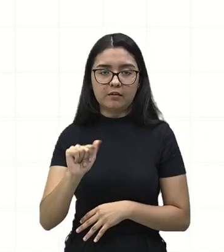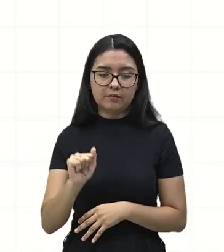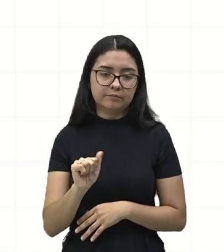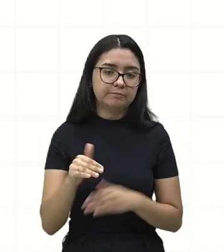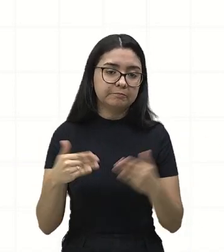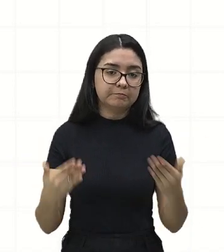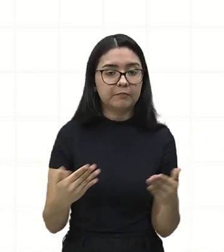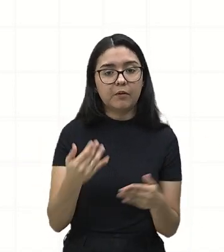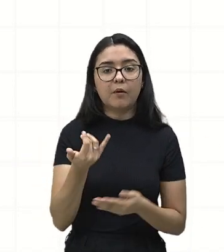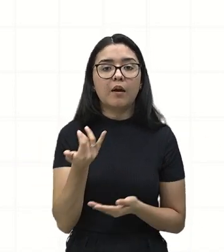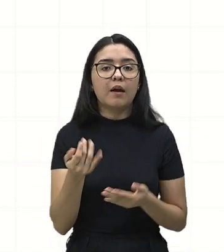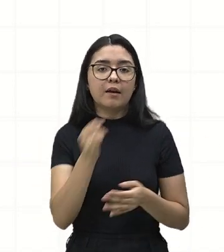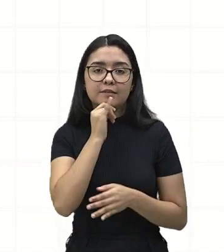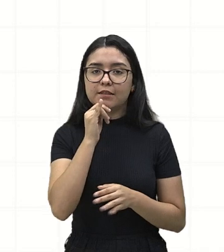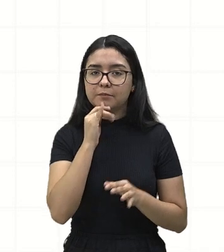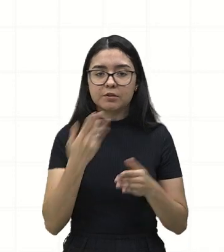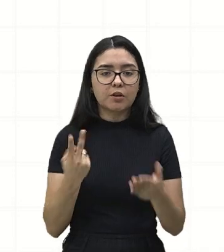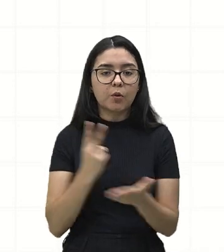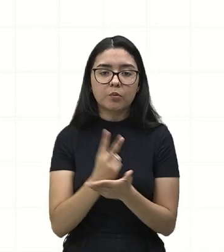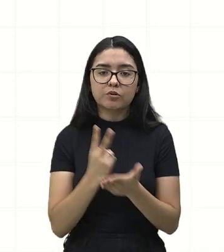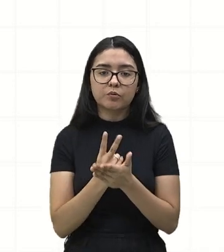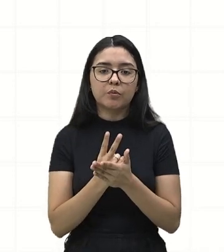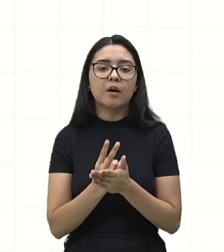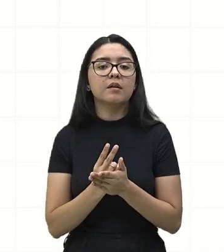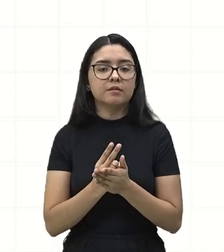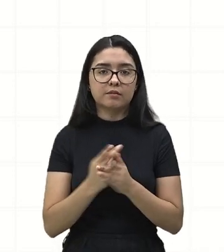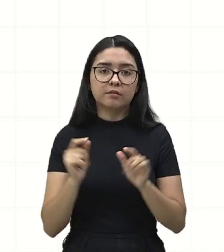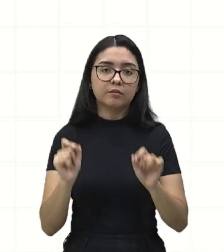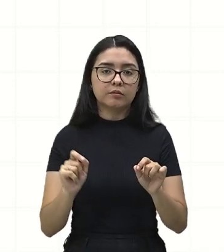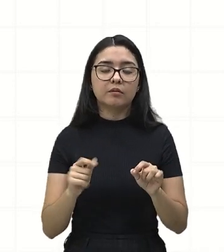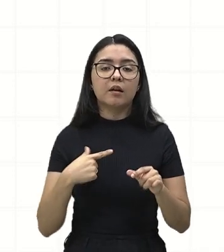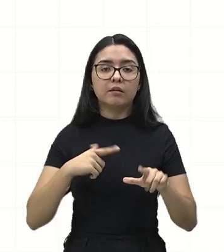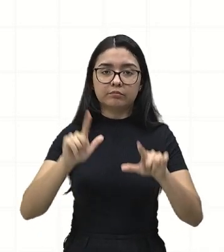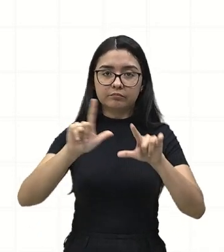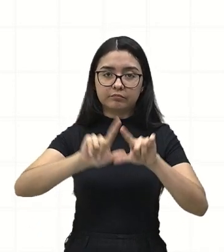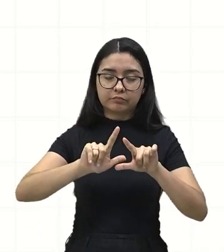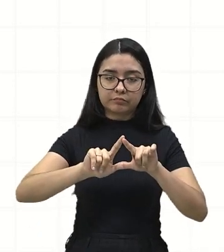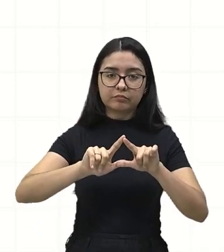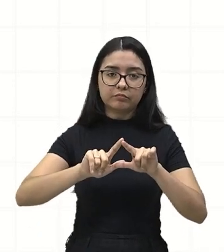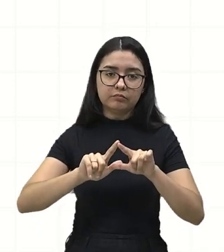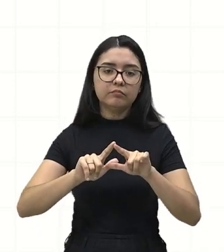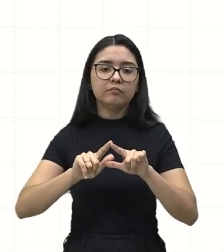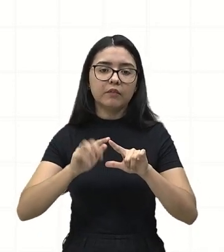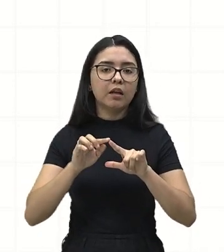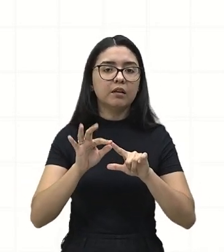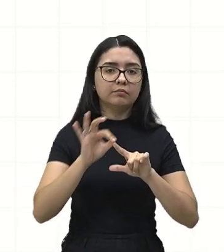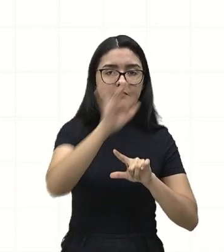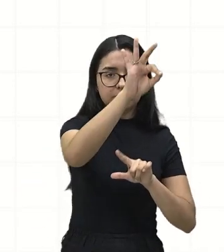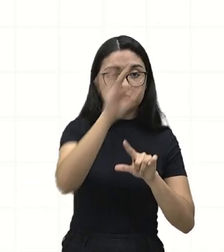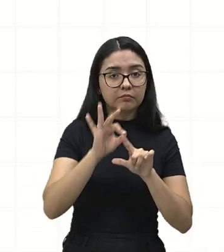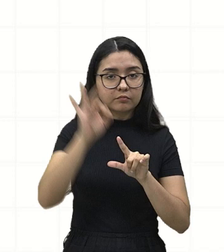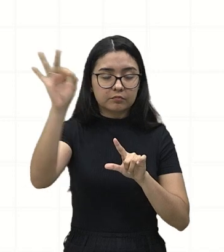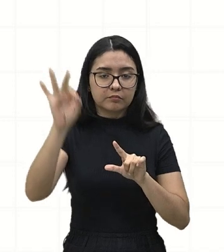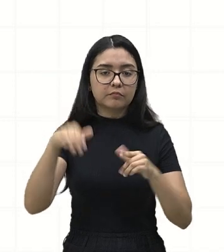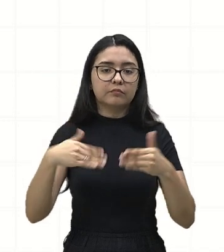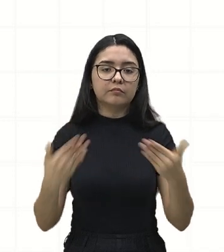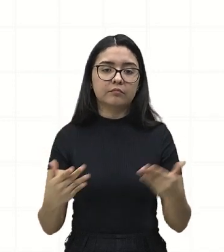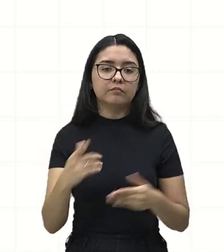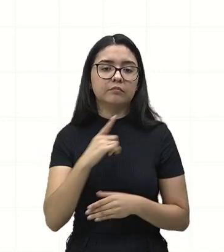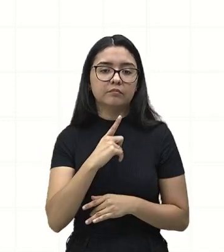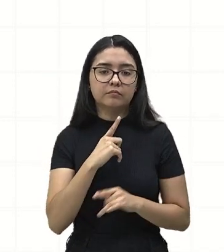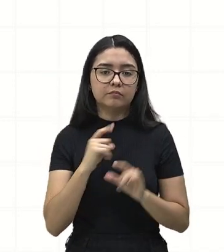se essa reta fosse seguindo para cá e essa outra reta fosse seguindo aqui. Então, toda reta paralela ao lado de